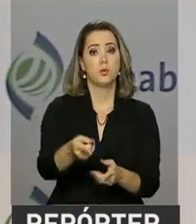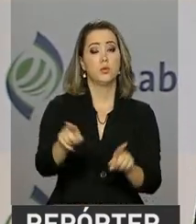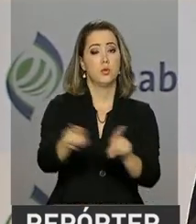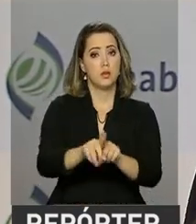muito